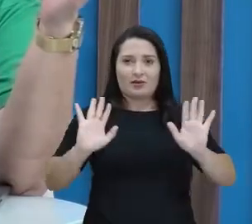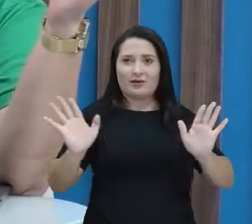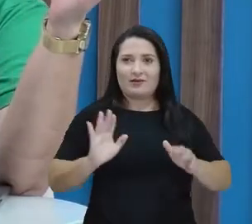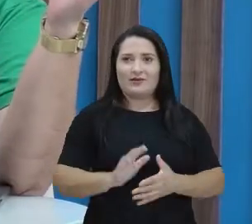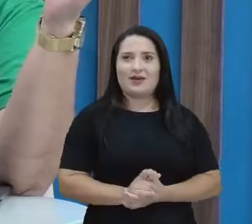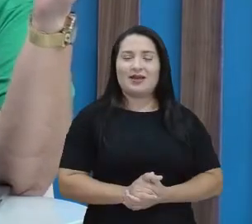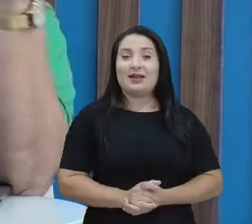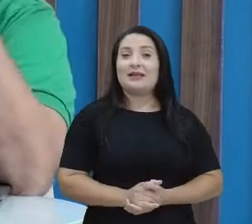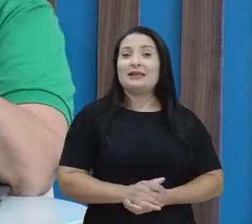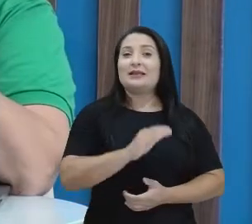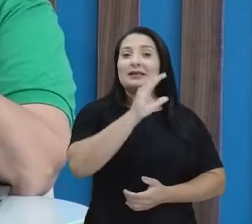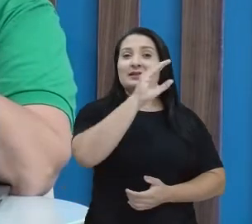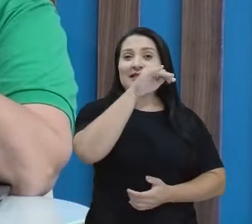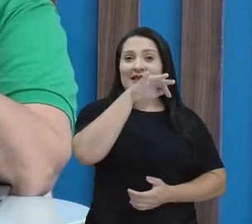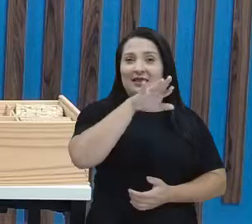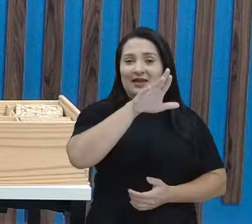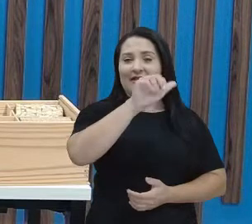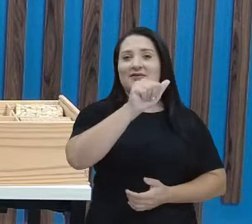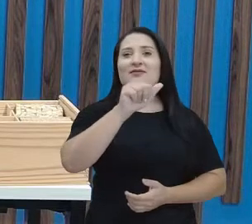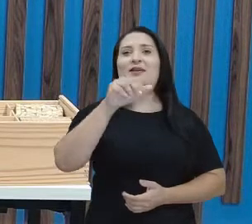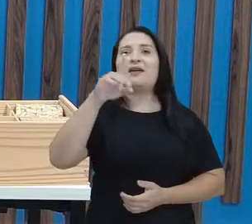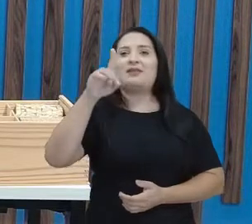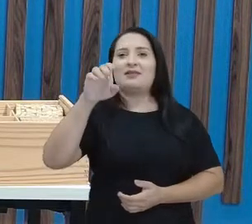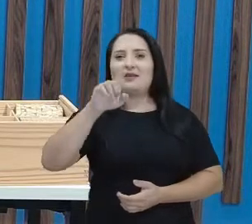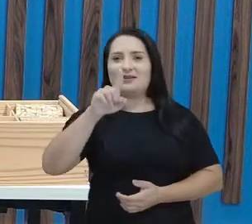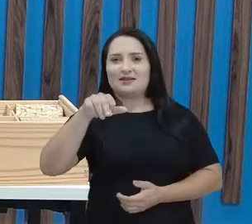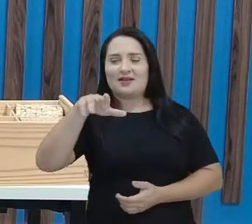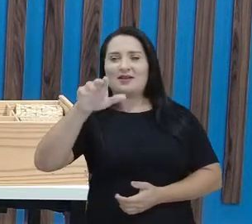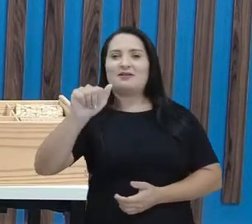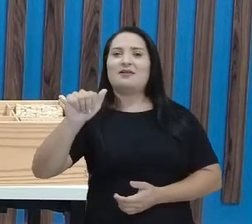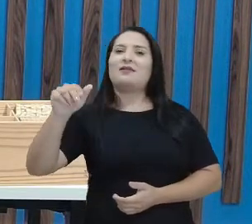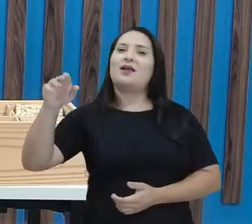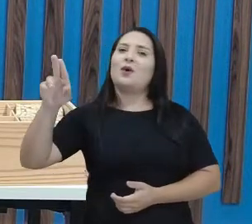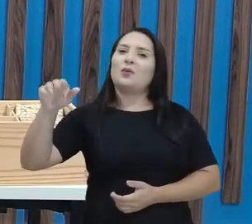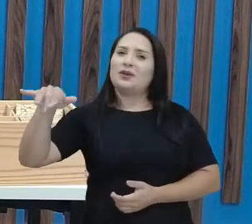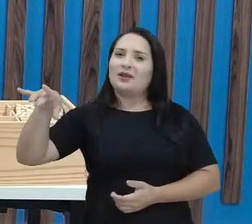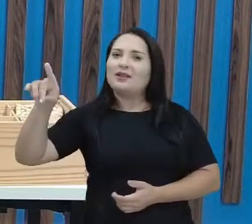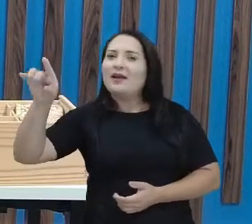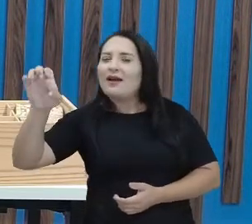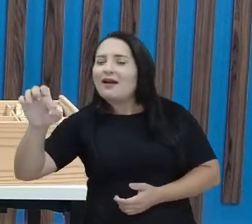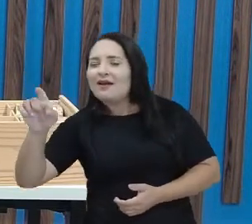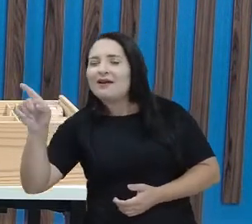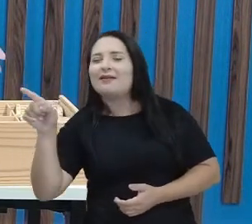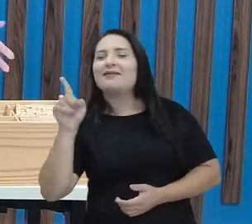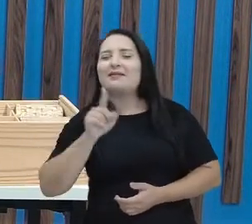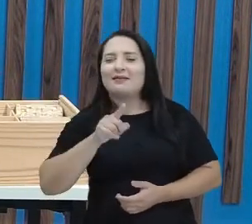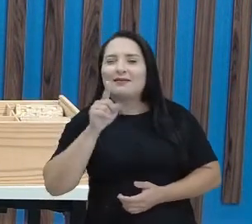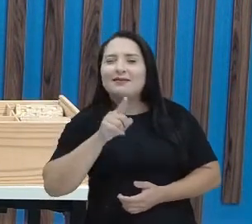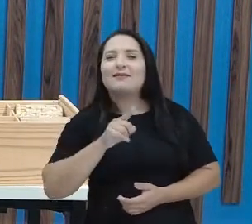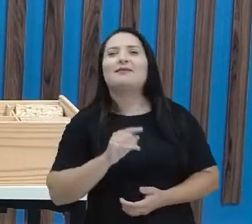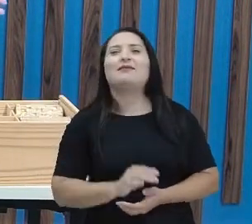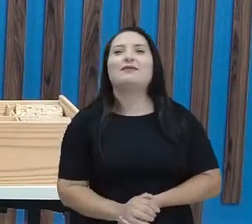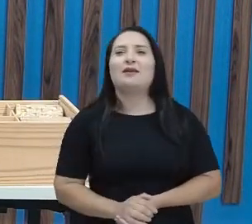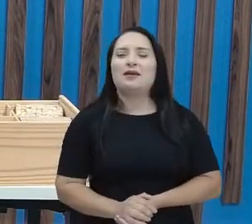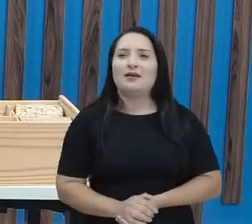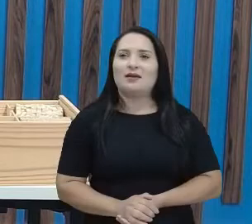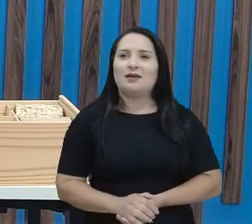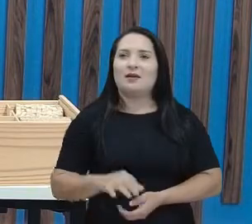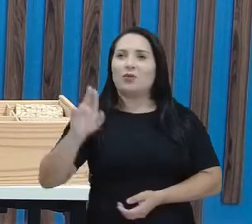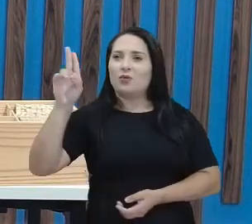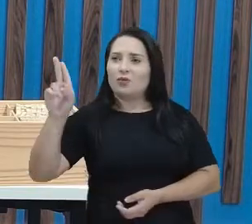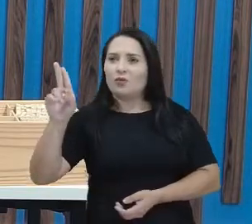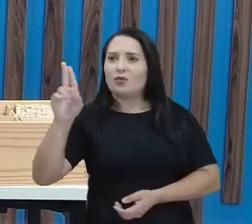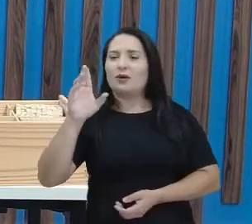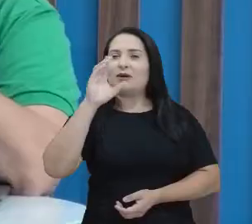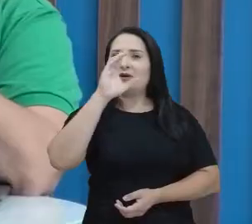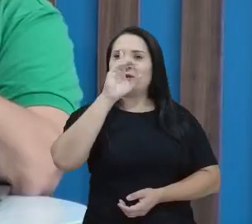As ordens das classes, né? Isso mesmo, do sistema de numeração decimal. U de unidade, D de dezena. E